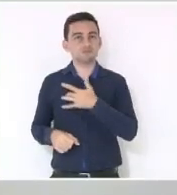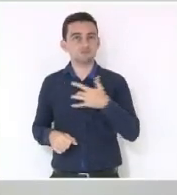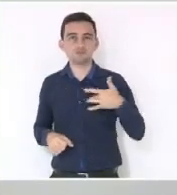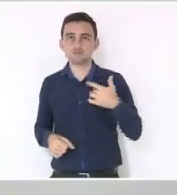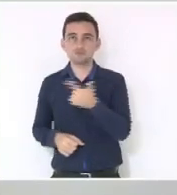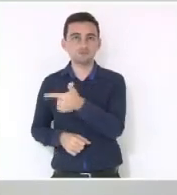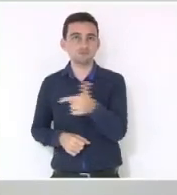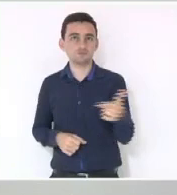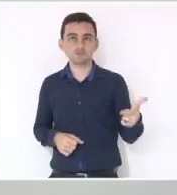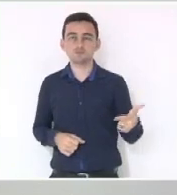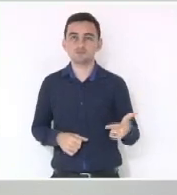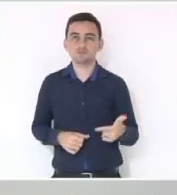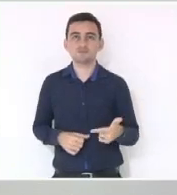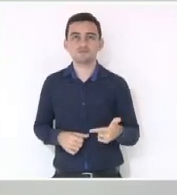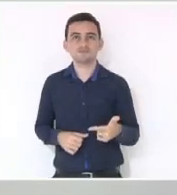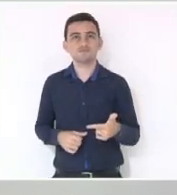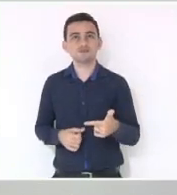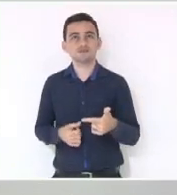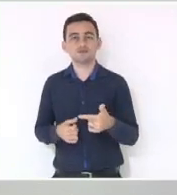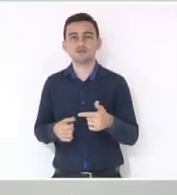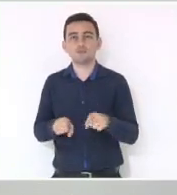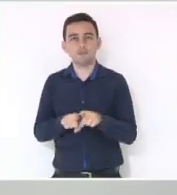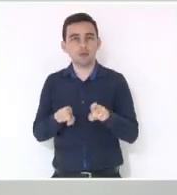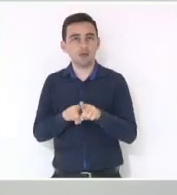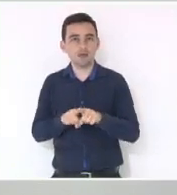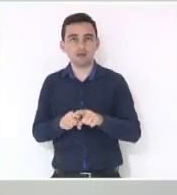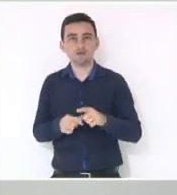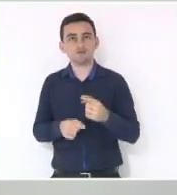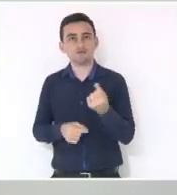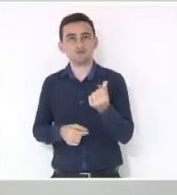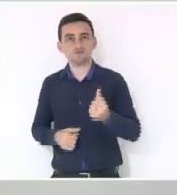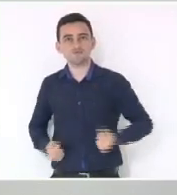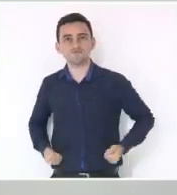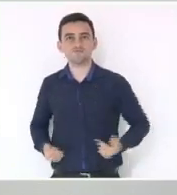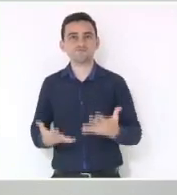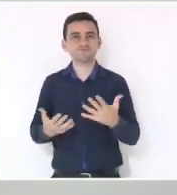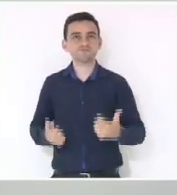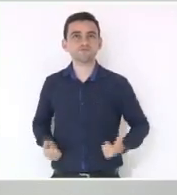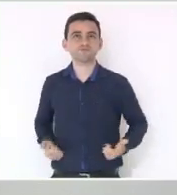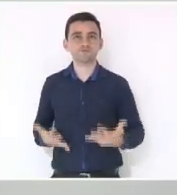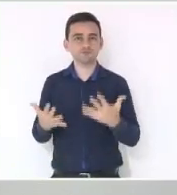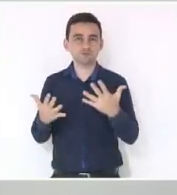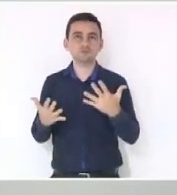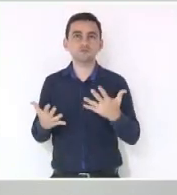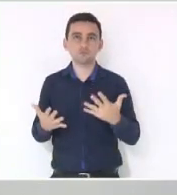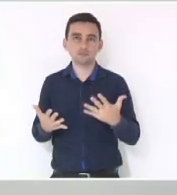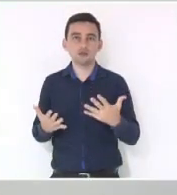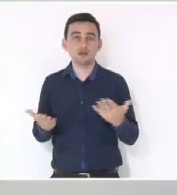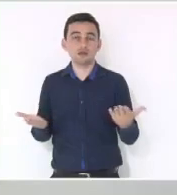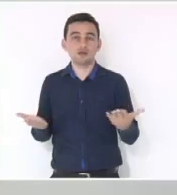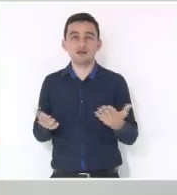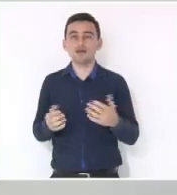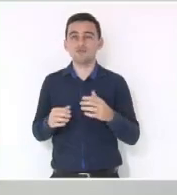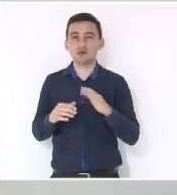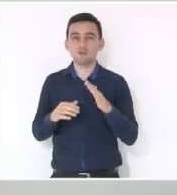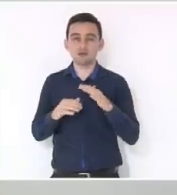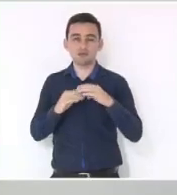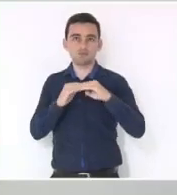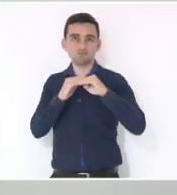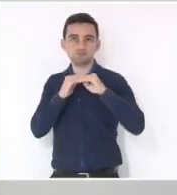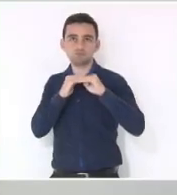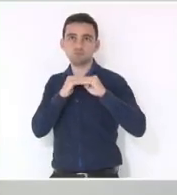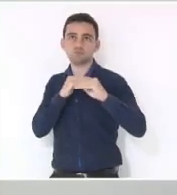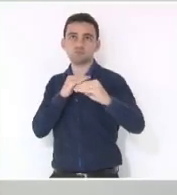recursos financeiros, pela dificuldade que nós temos nesses 5,6 quilômetros e